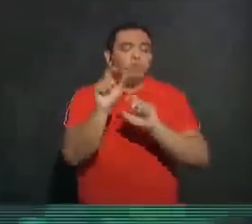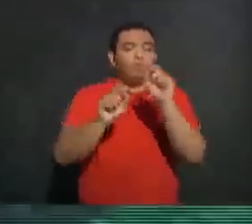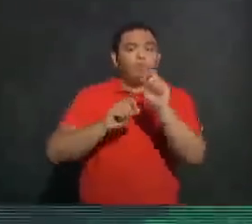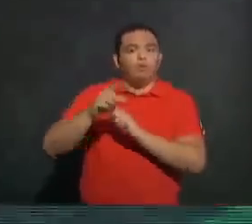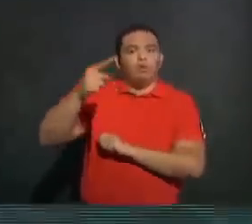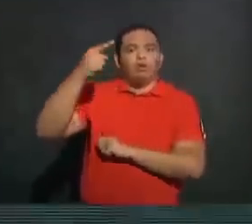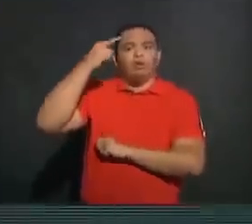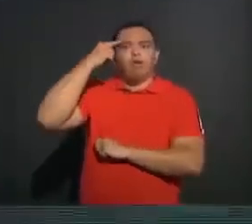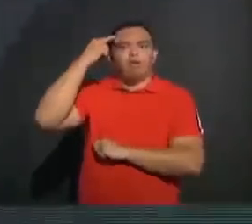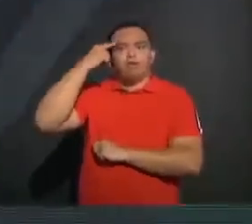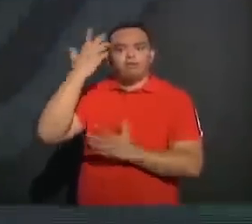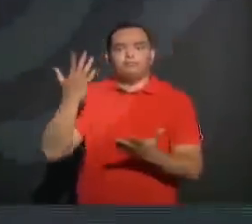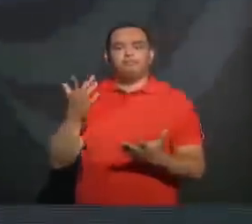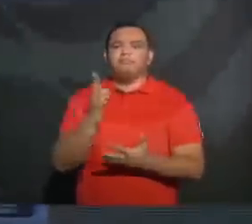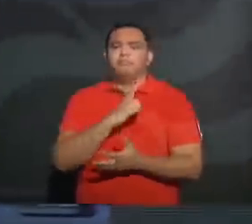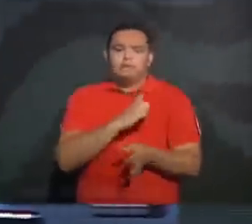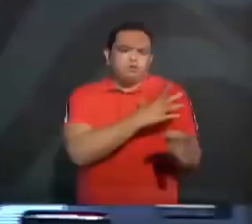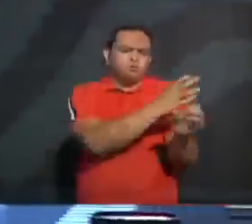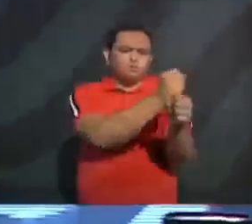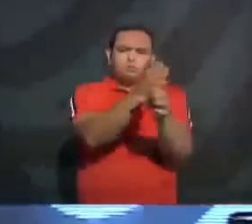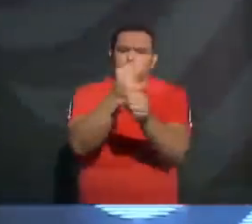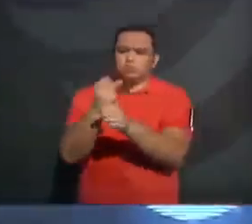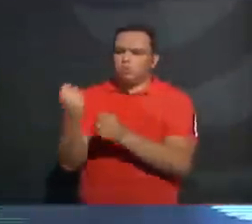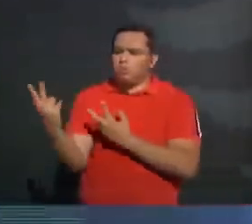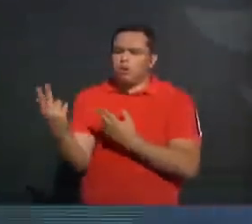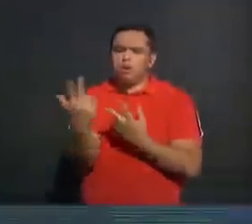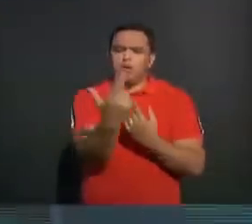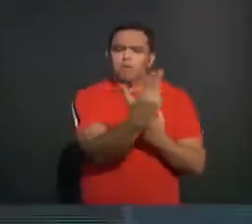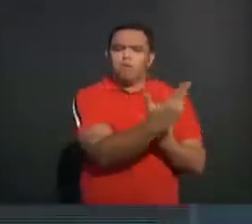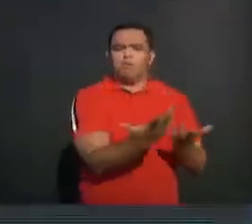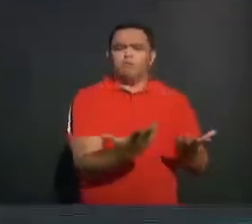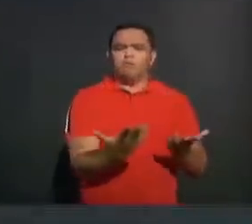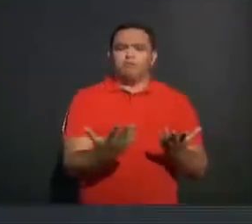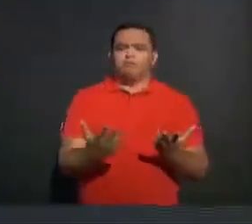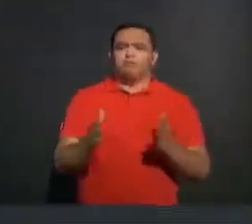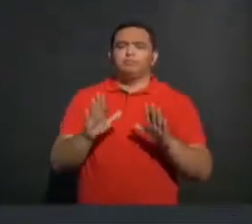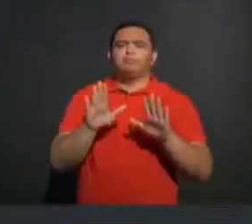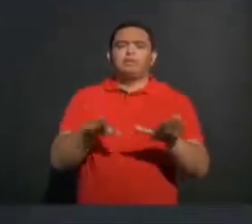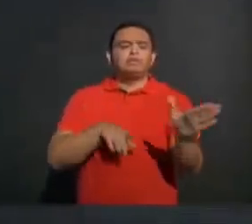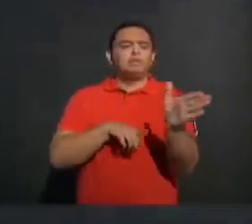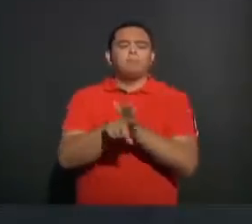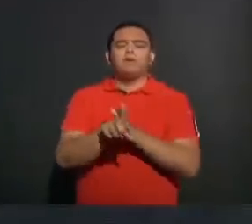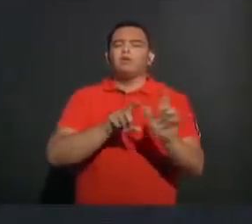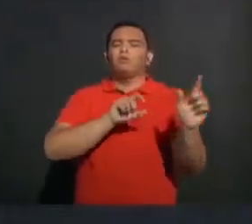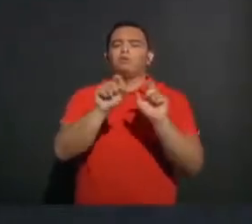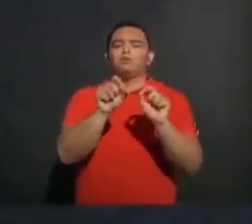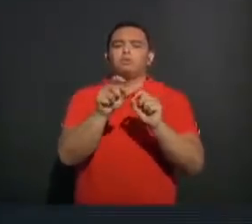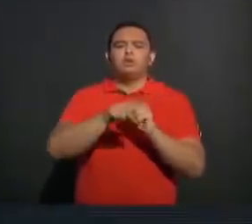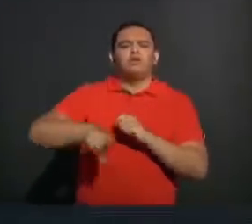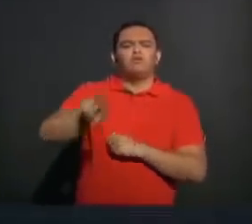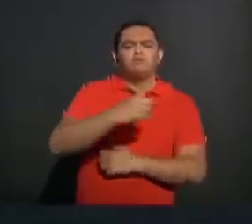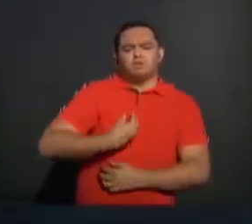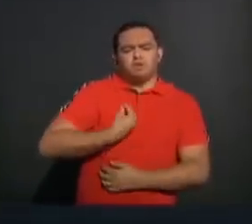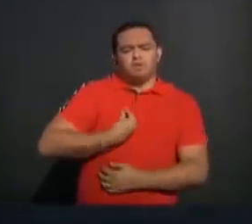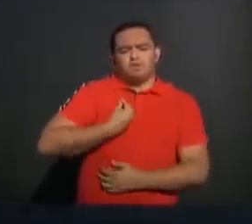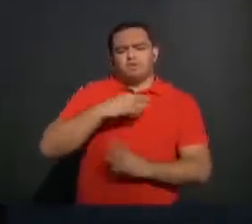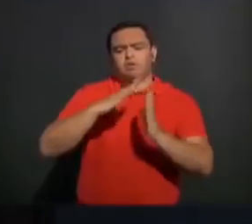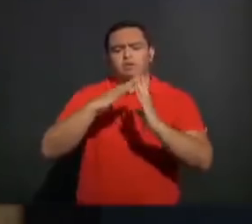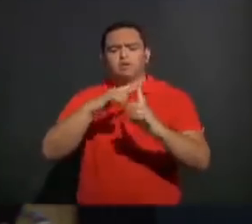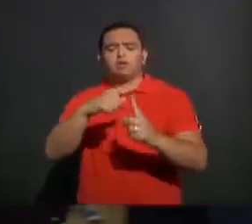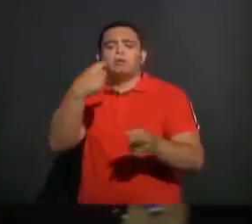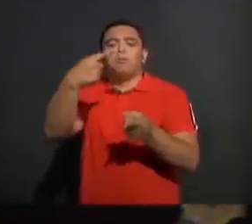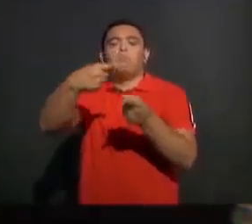um padrão de números muito iguais. A pergunta é: para que você está na igreja? Só essa pergunta.